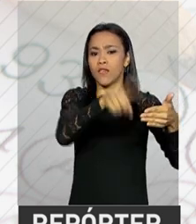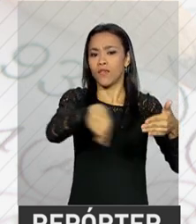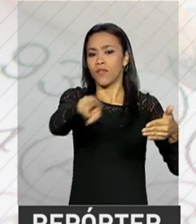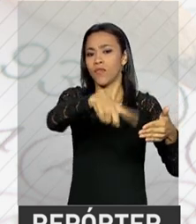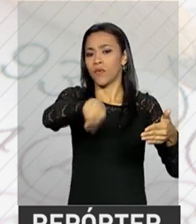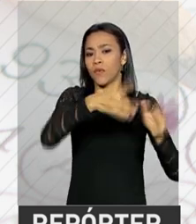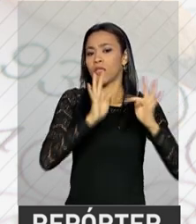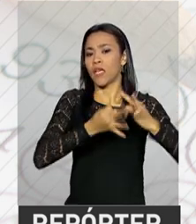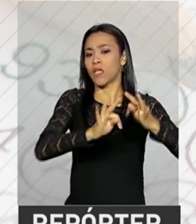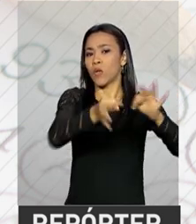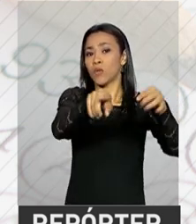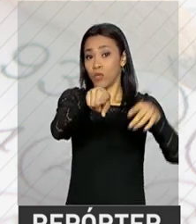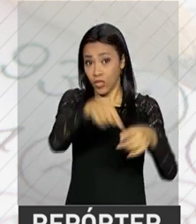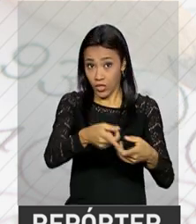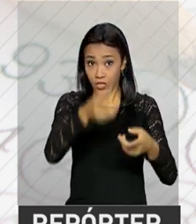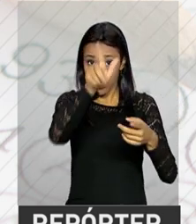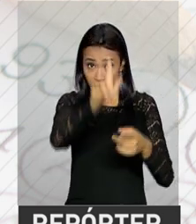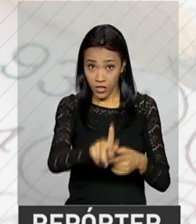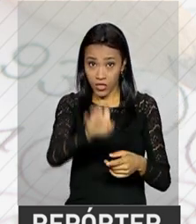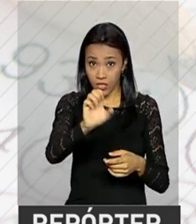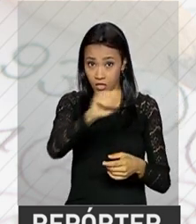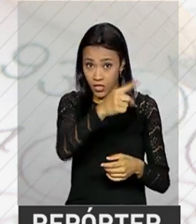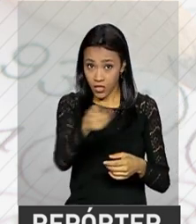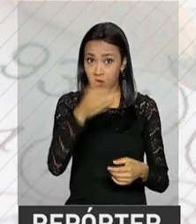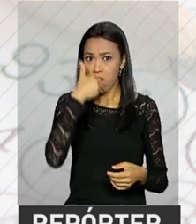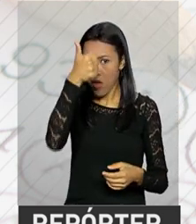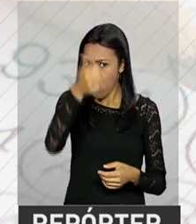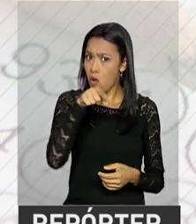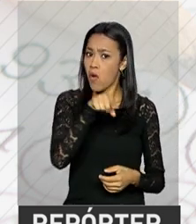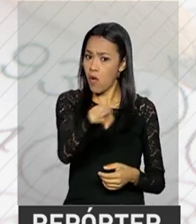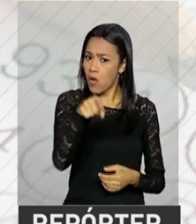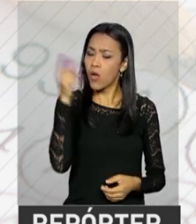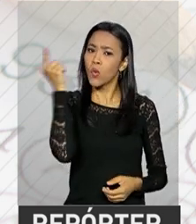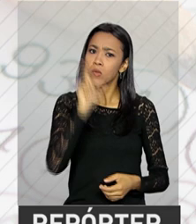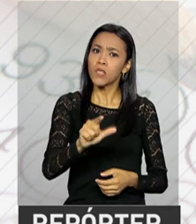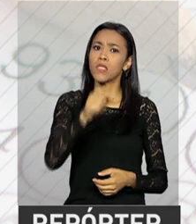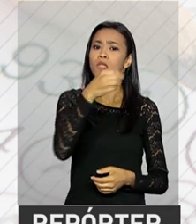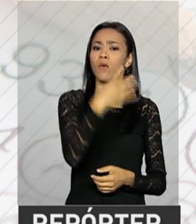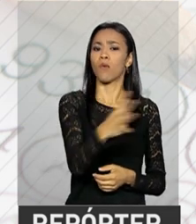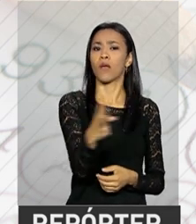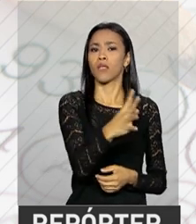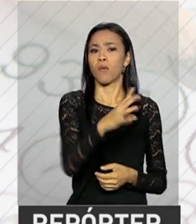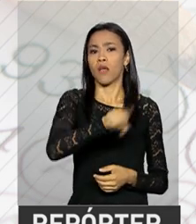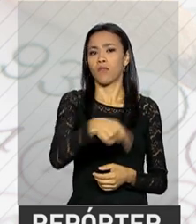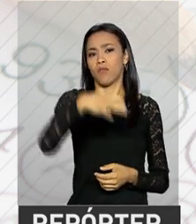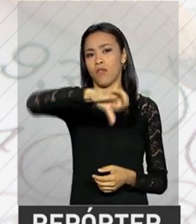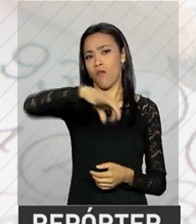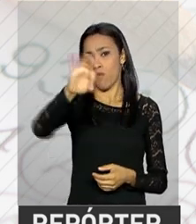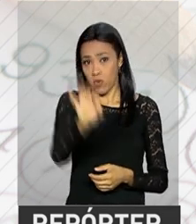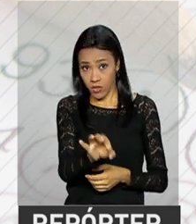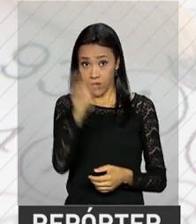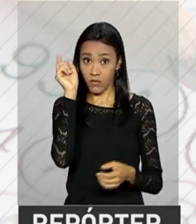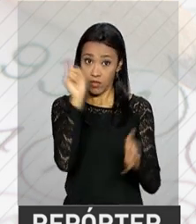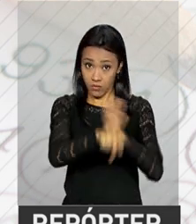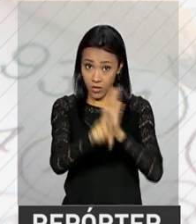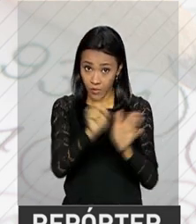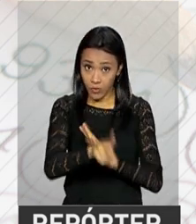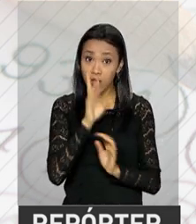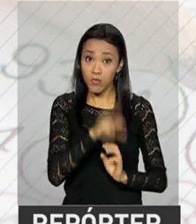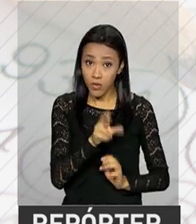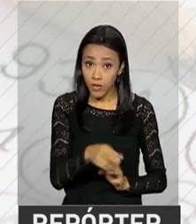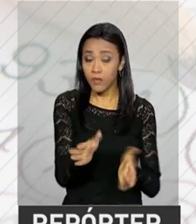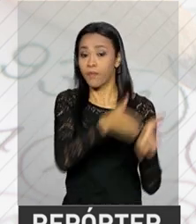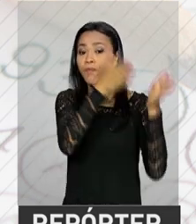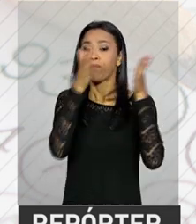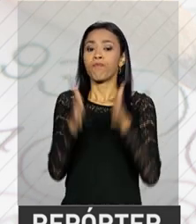Tec em gestão da qualidade foram os que se saíram melhor acertaram 44,9 das perguntas já os